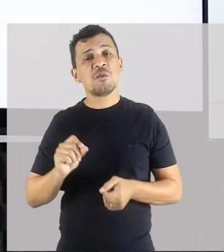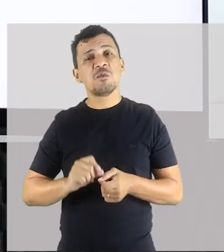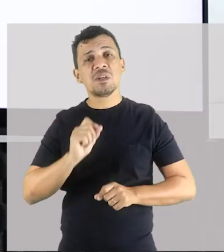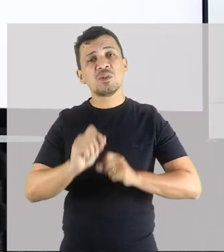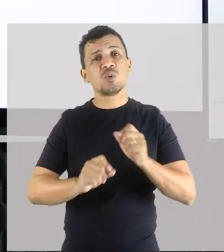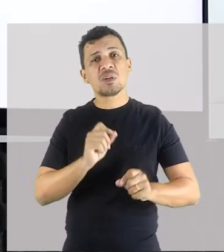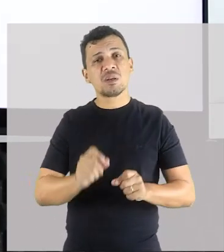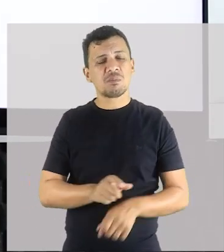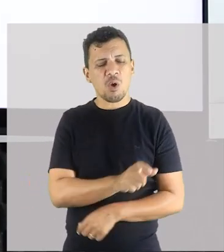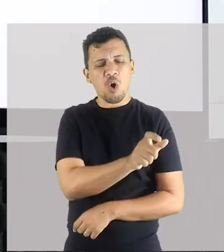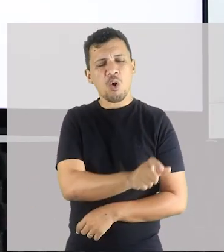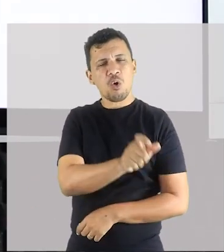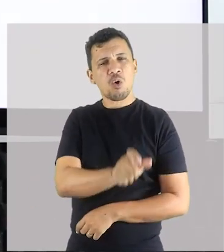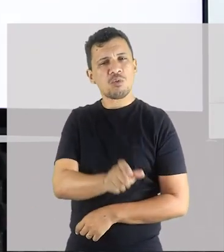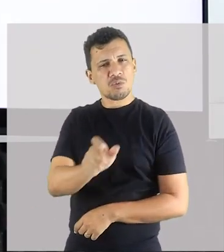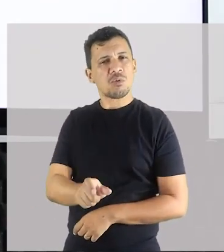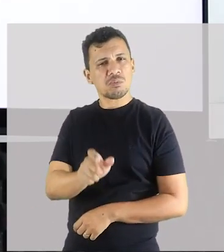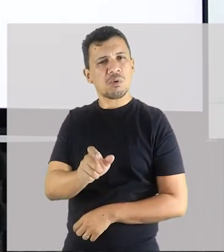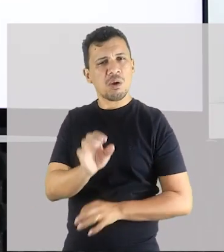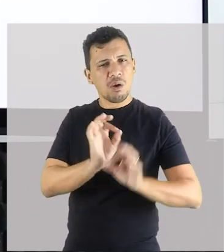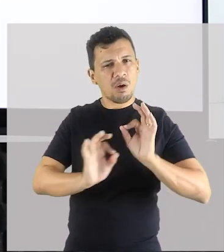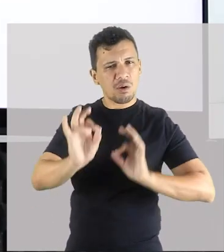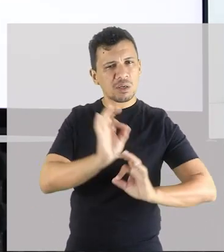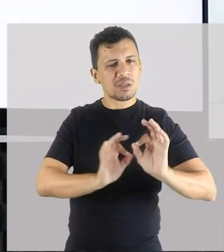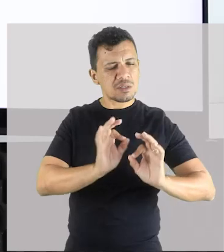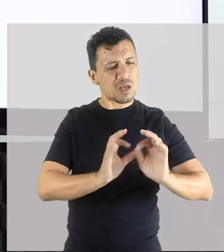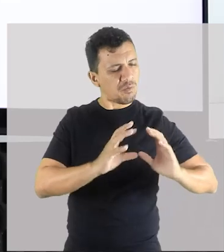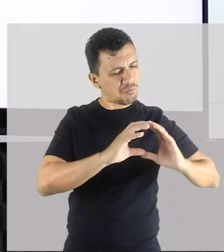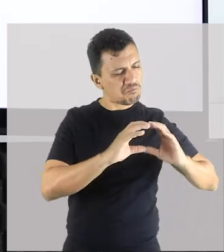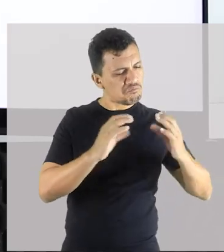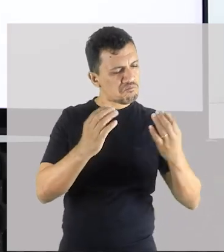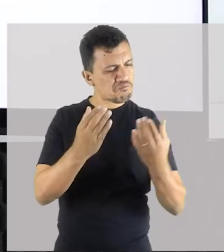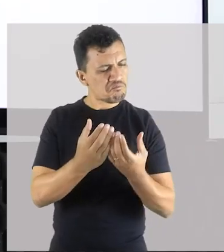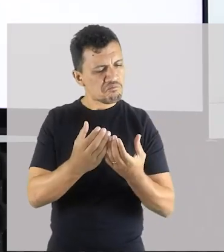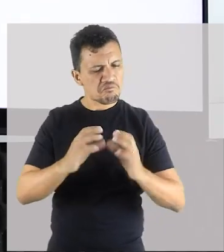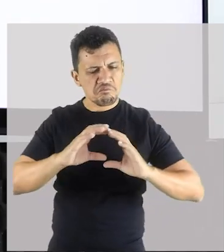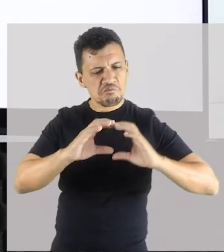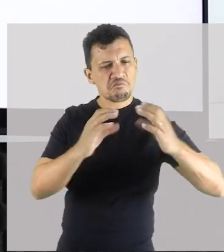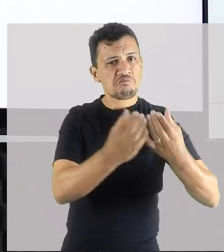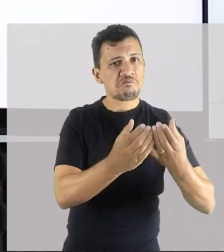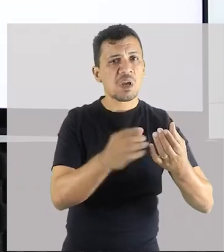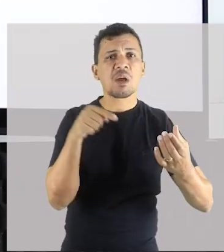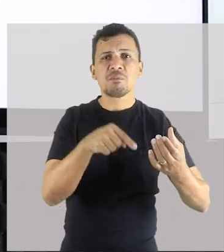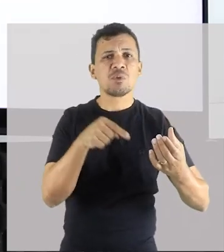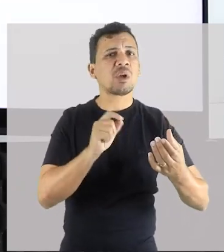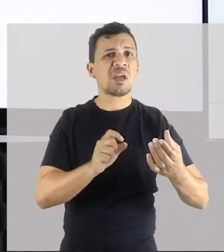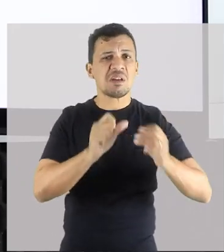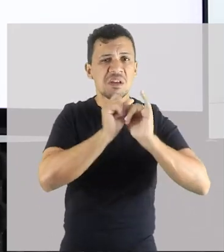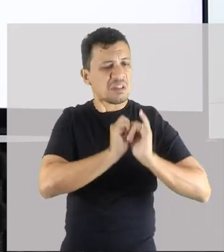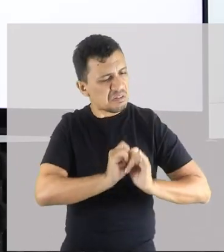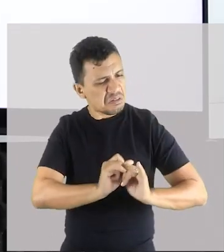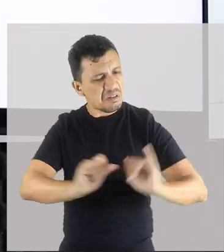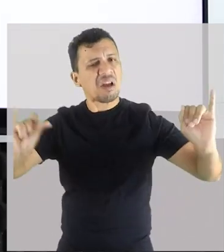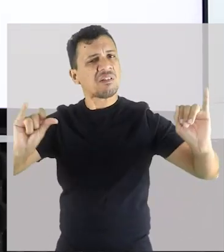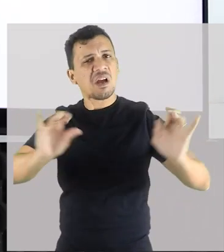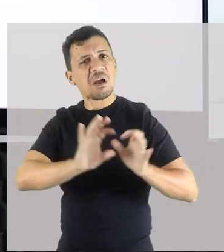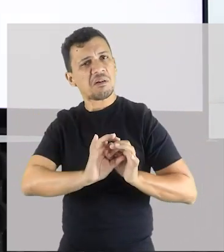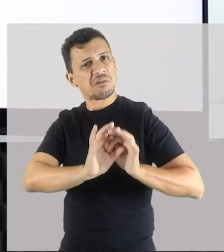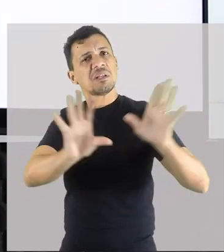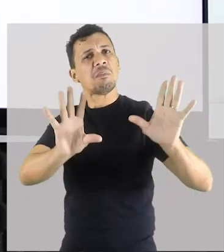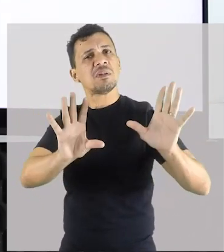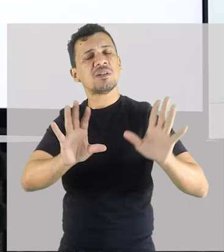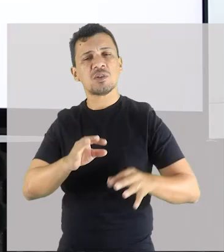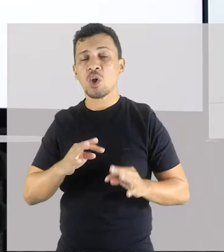estes colonos se organizassem em congressos exatamente para declarar sua independência. Então, todos esses congressos que